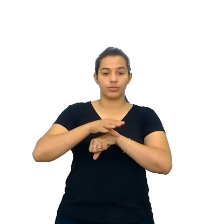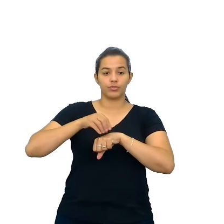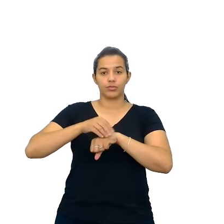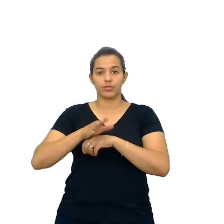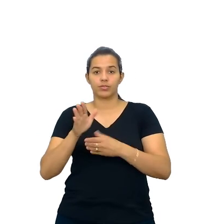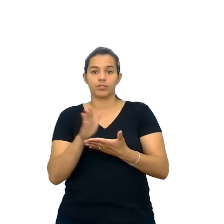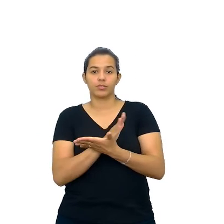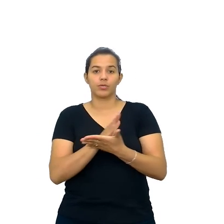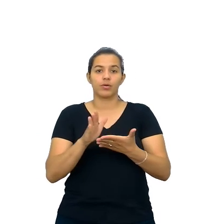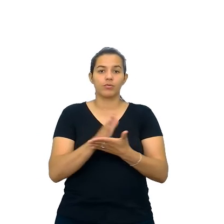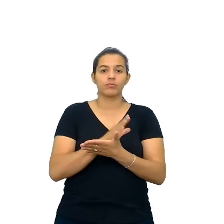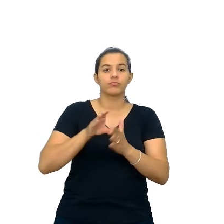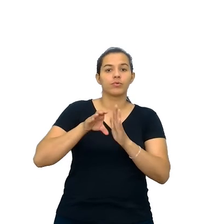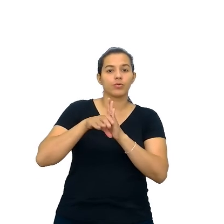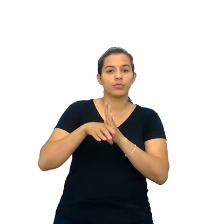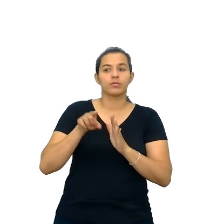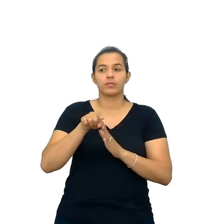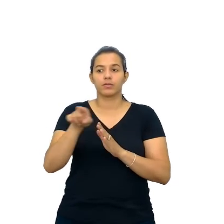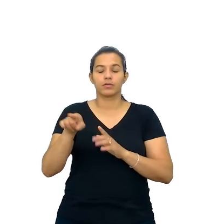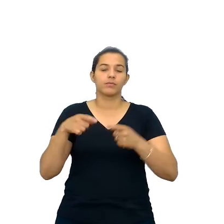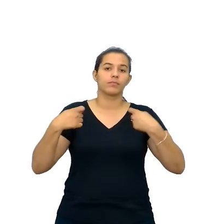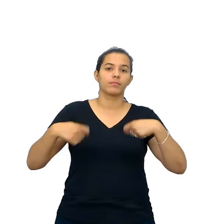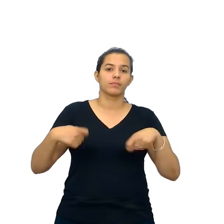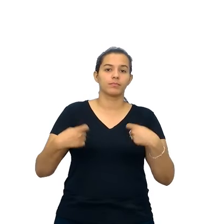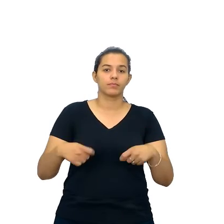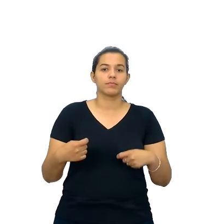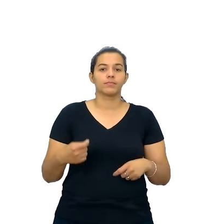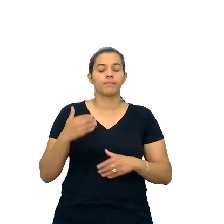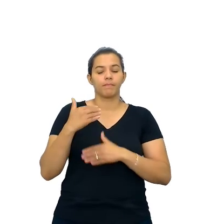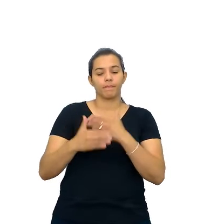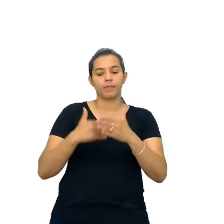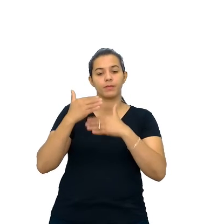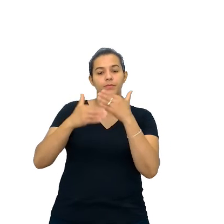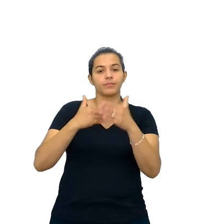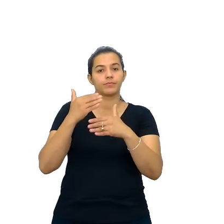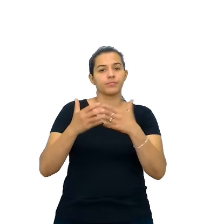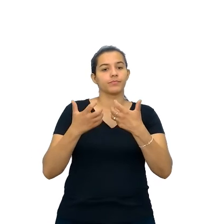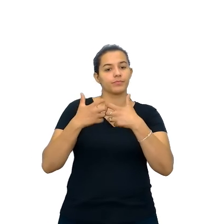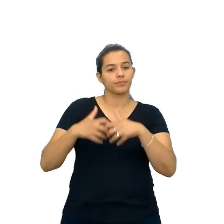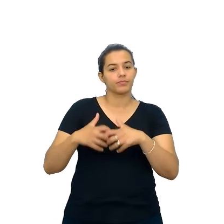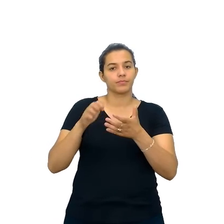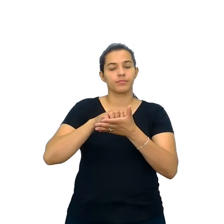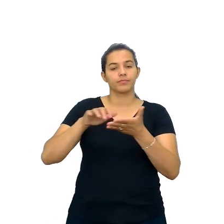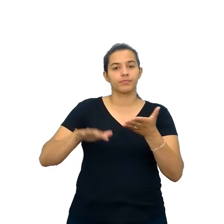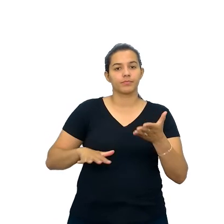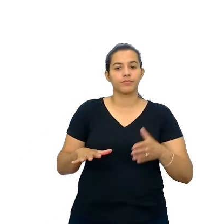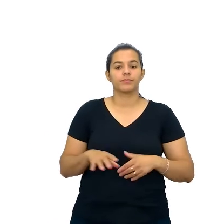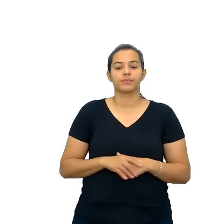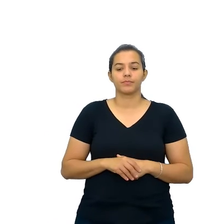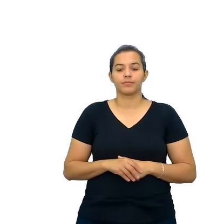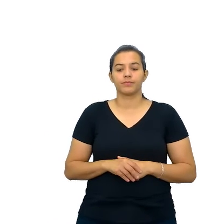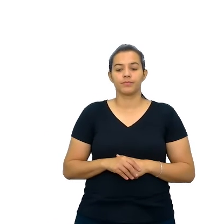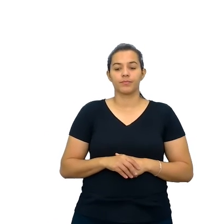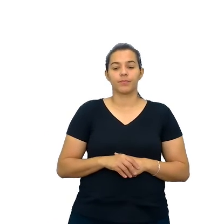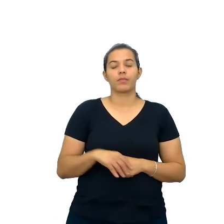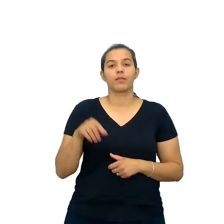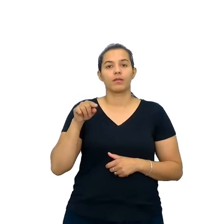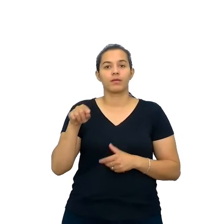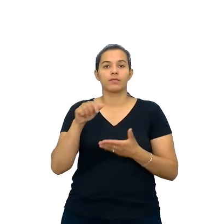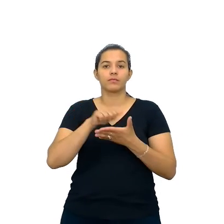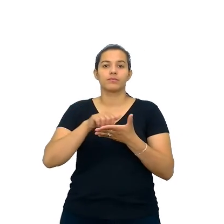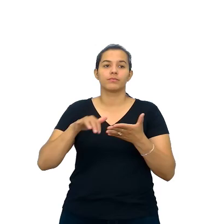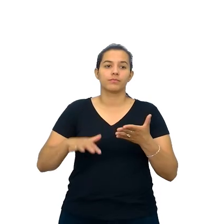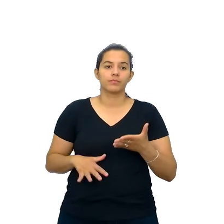conceitos em que ele vai precisar resgatar para o desenvolvimento dessa atividade, né? E a